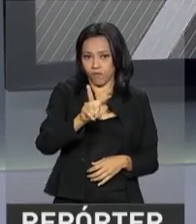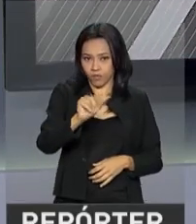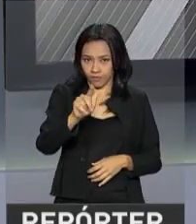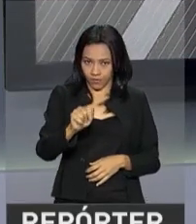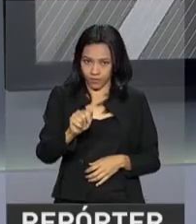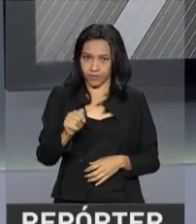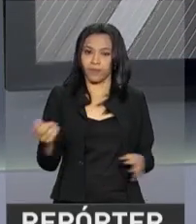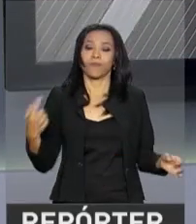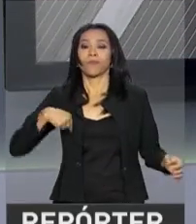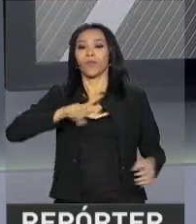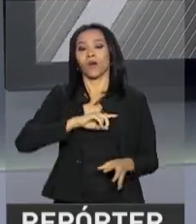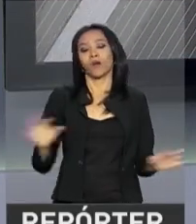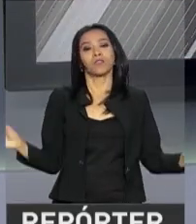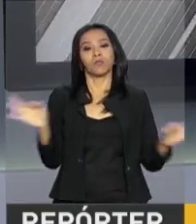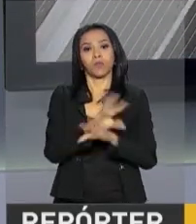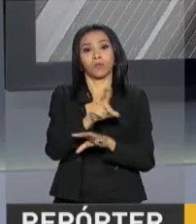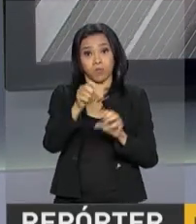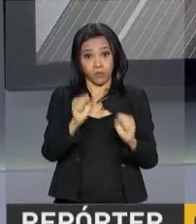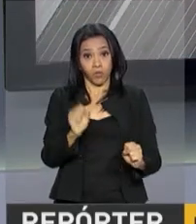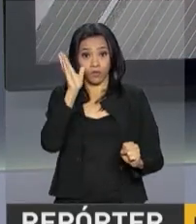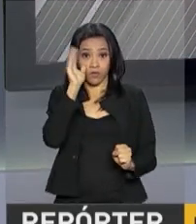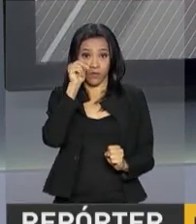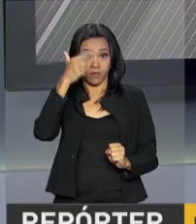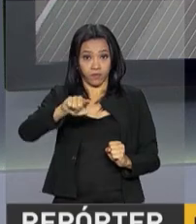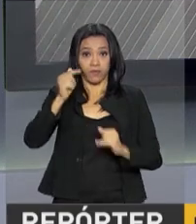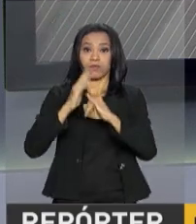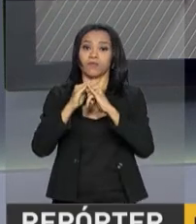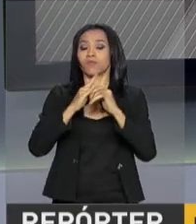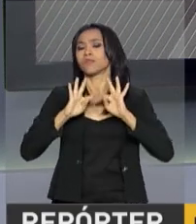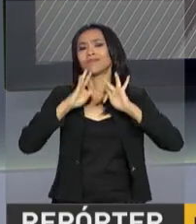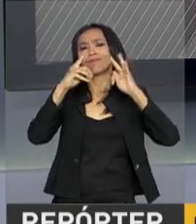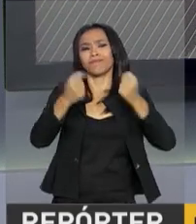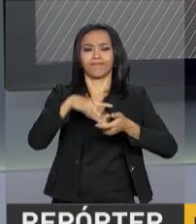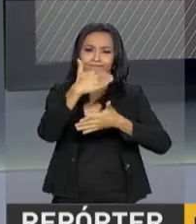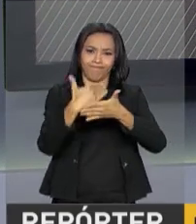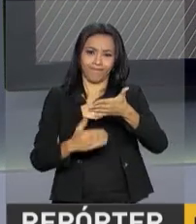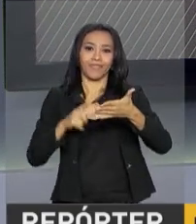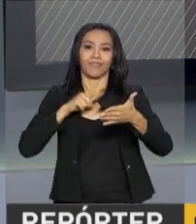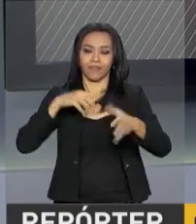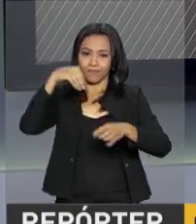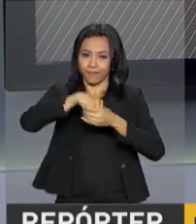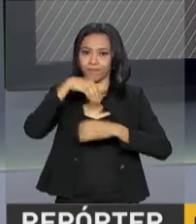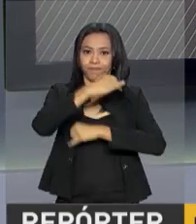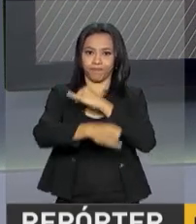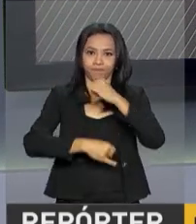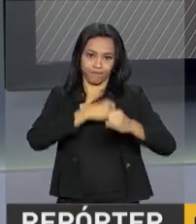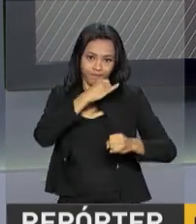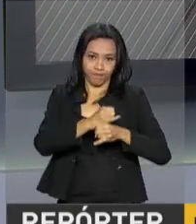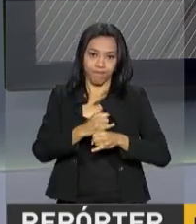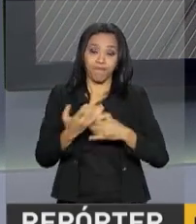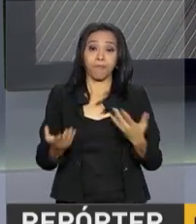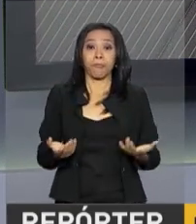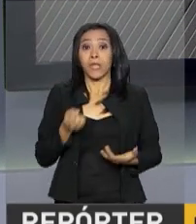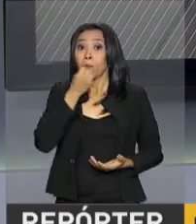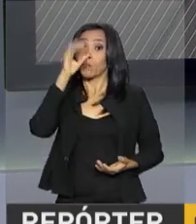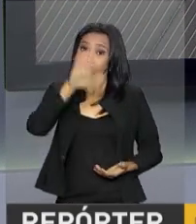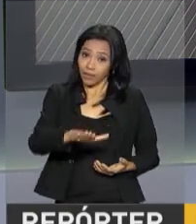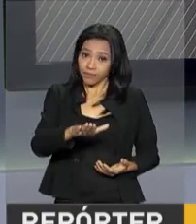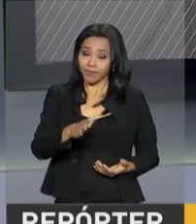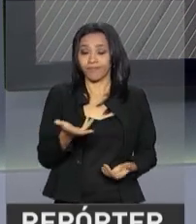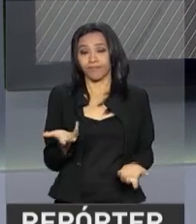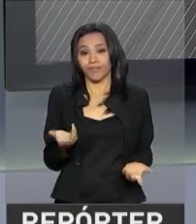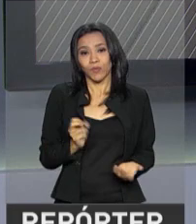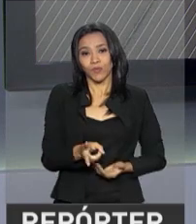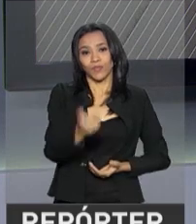ficamos por aqui você pode rever as reportagens no youtube e toda a programação também está na nossa página na internet uma boa tarde pra